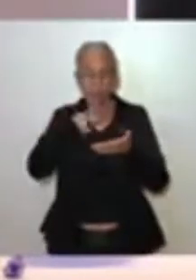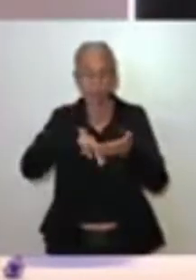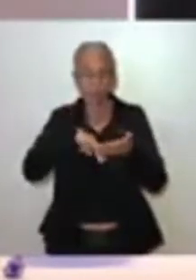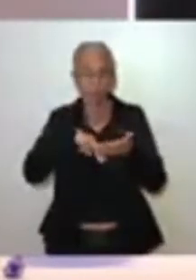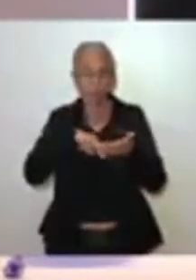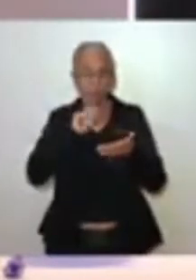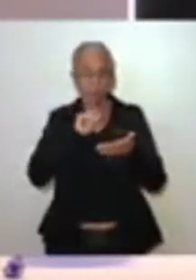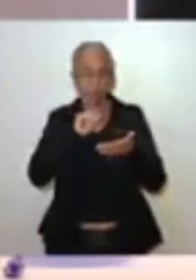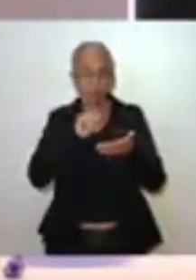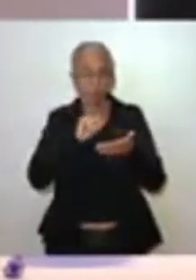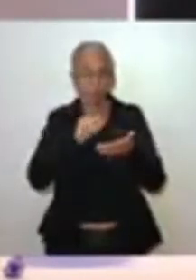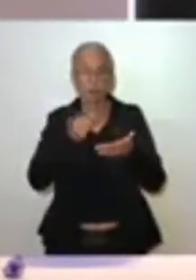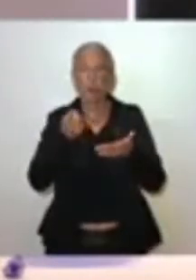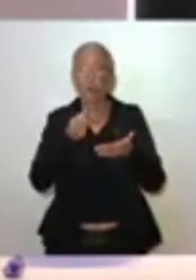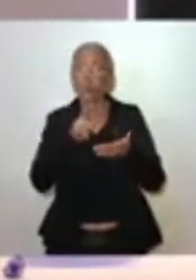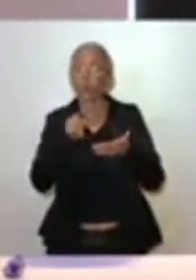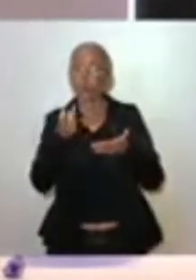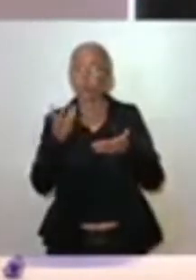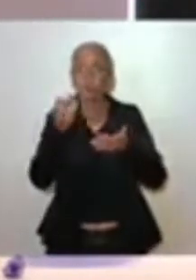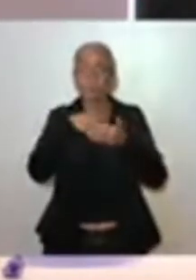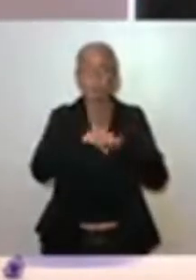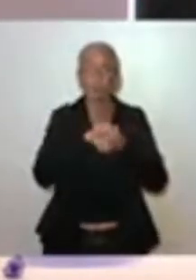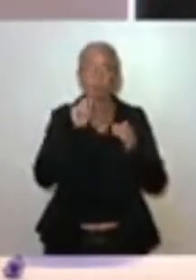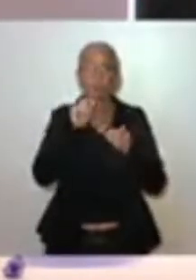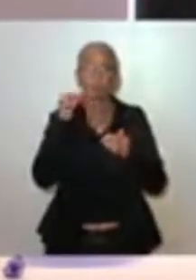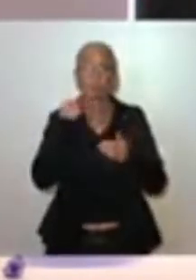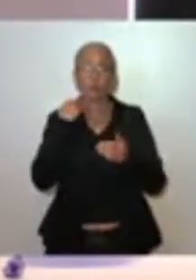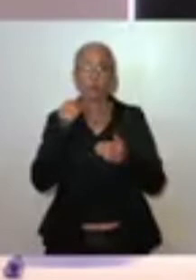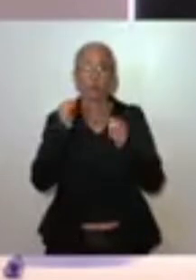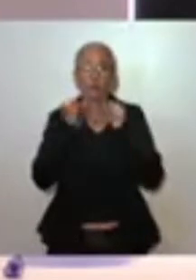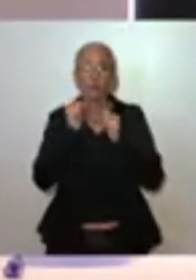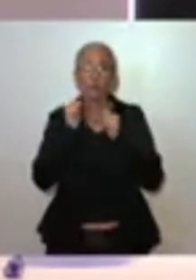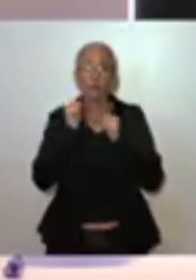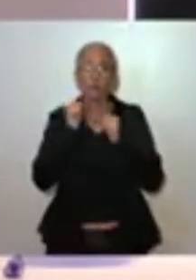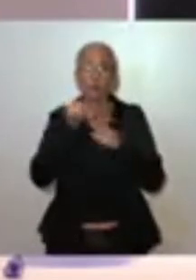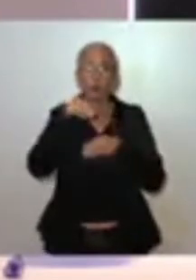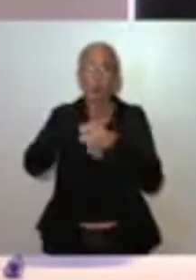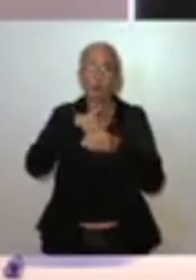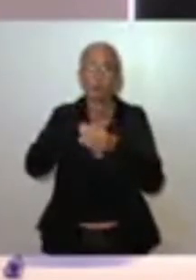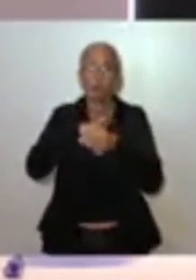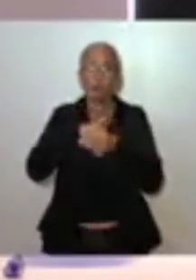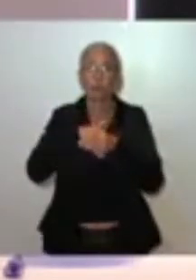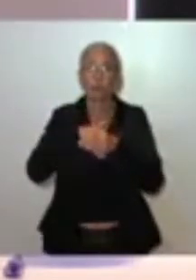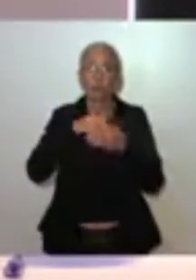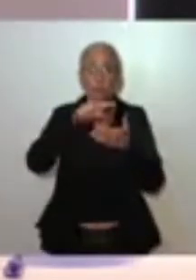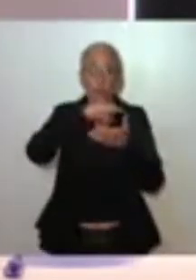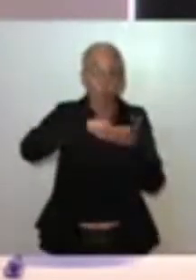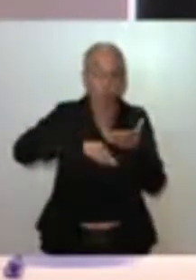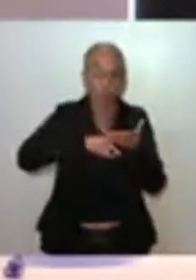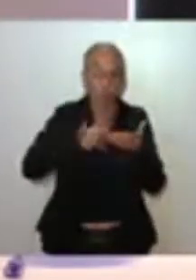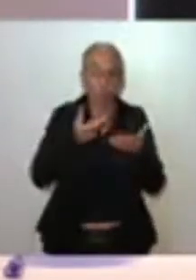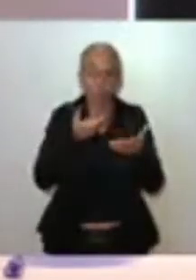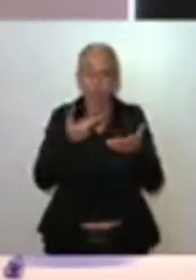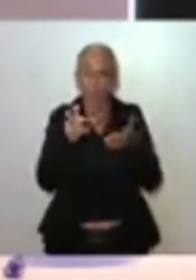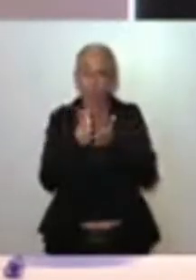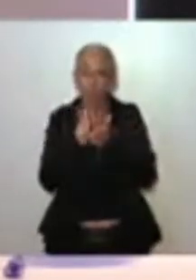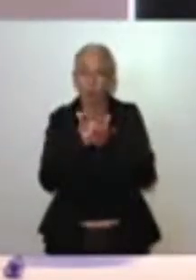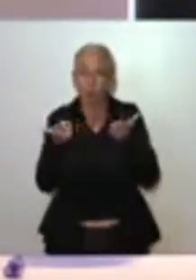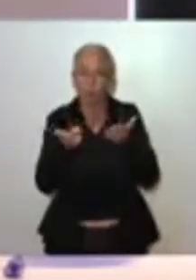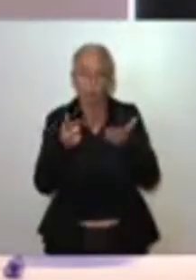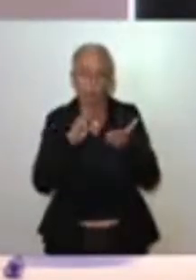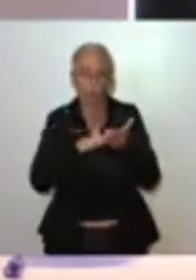documentando quanto eu depositei porque que eu não posso votar e sair com o recibo documentando o meu voto